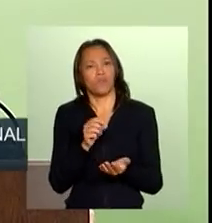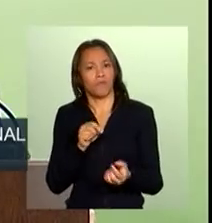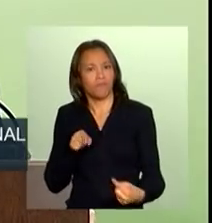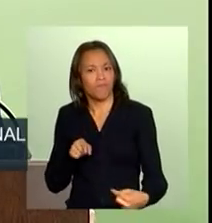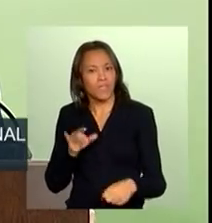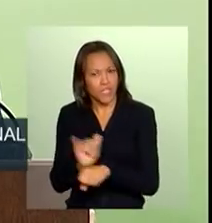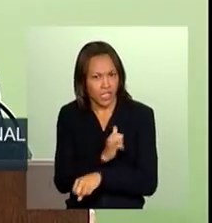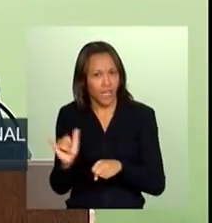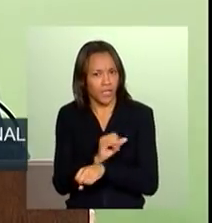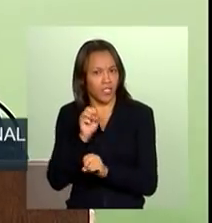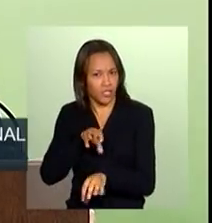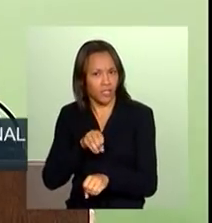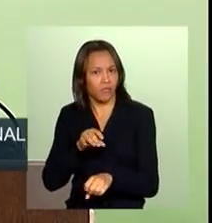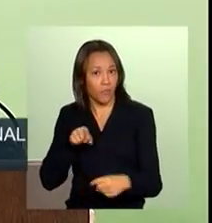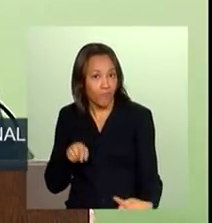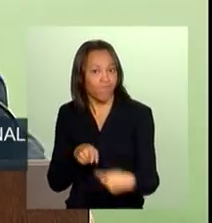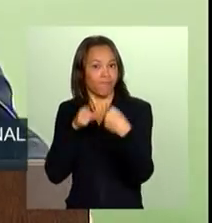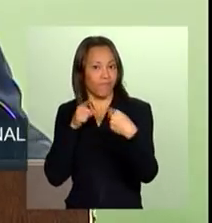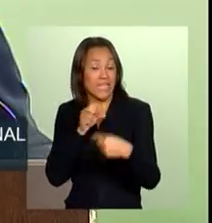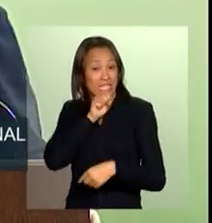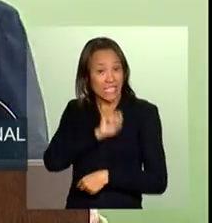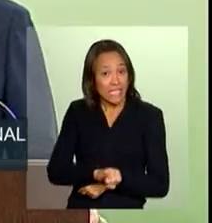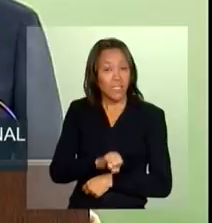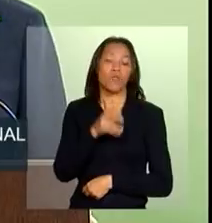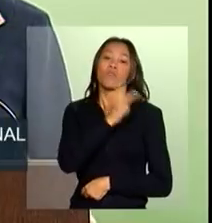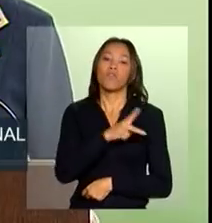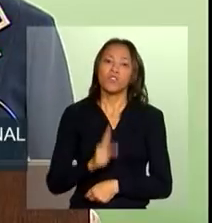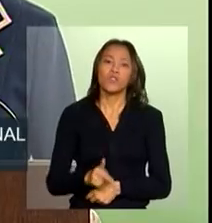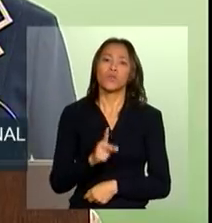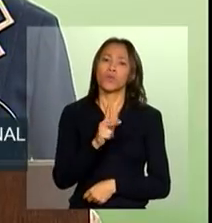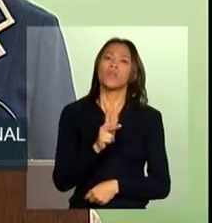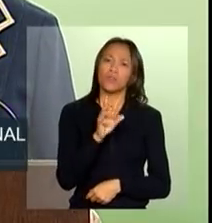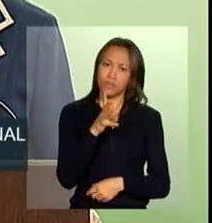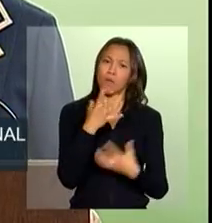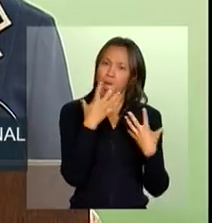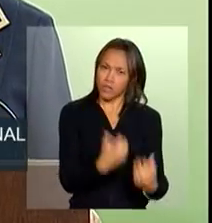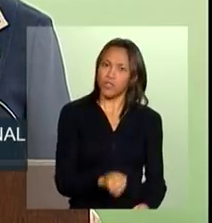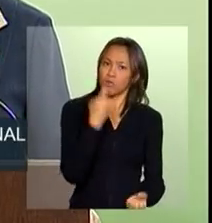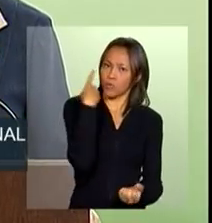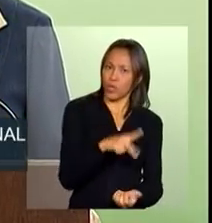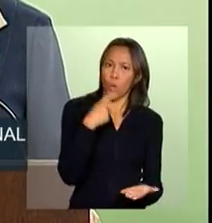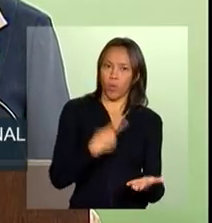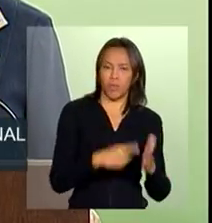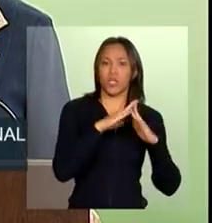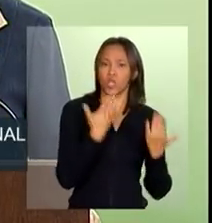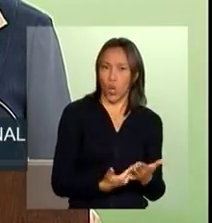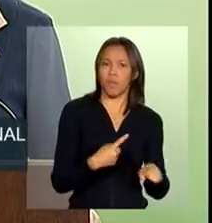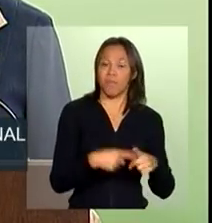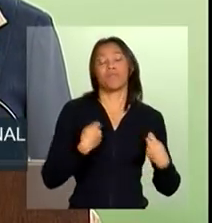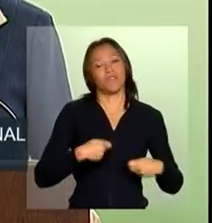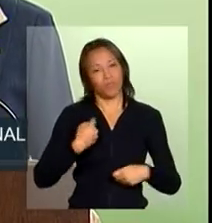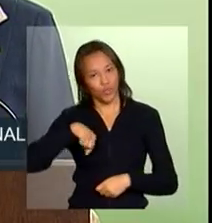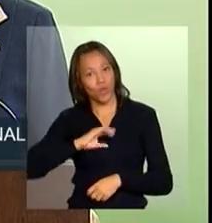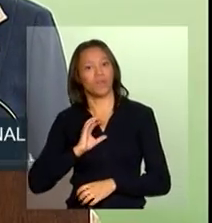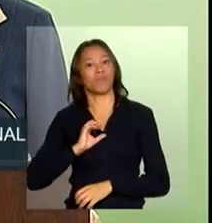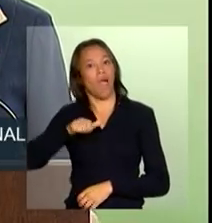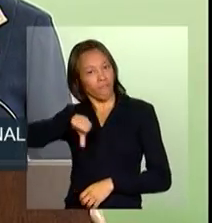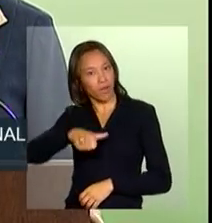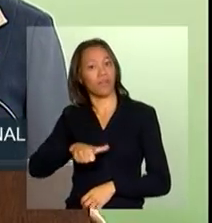adequados, se o professor e a escola estão cumprindo suas tarefas, nós vamos precisar avaliar.